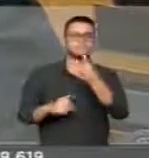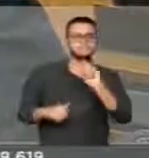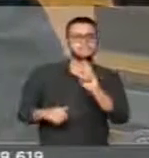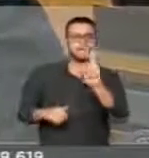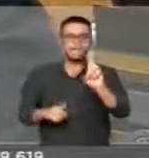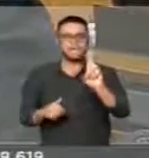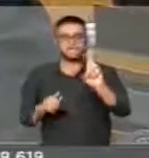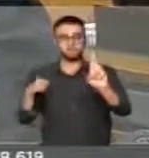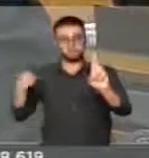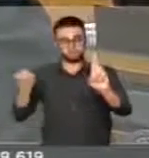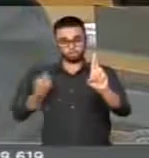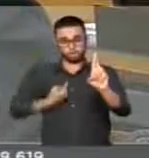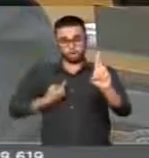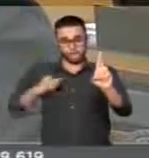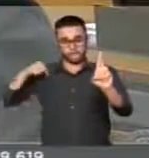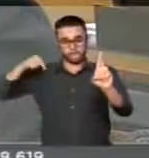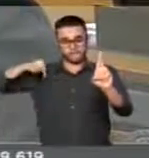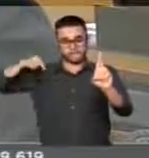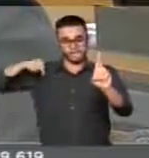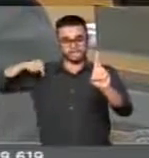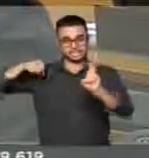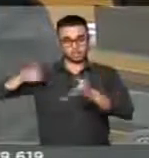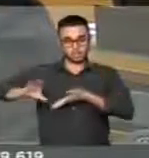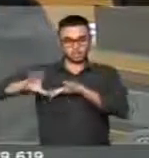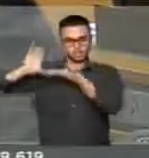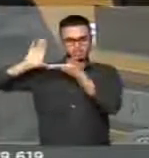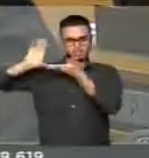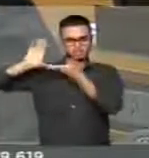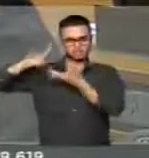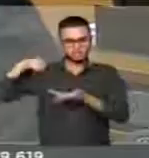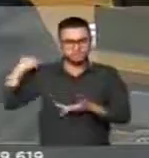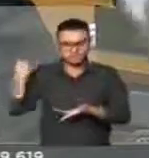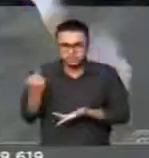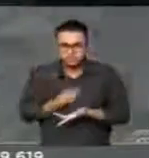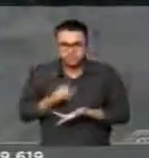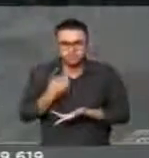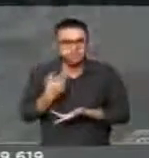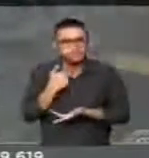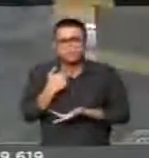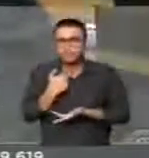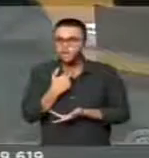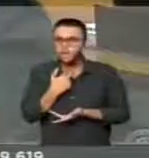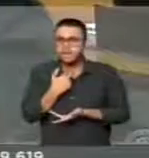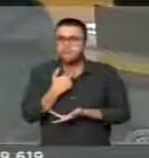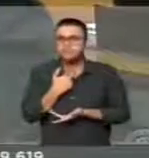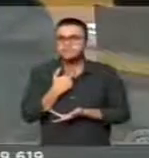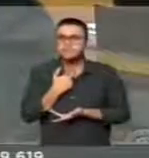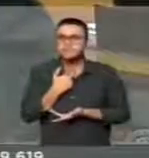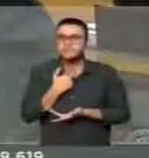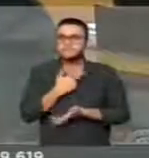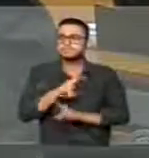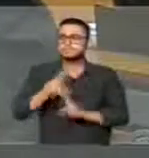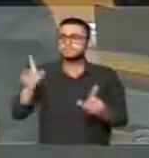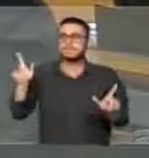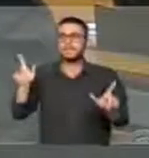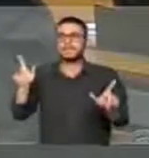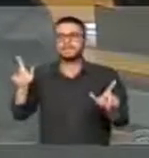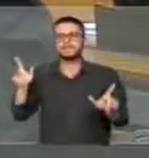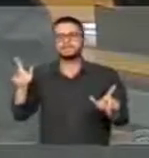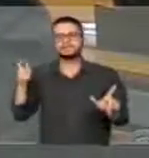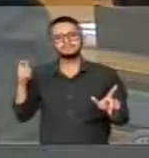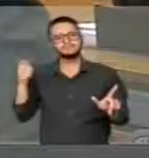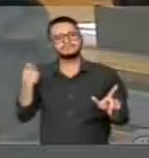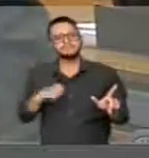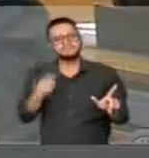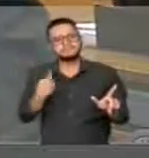E nós, aqui nesse conselho, nós não podemos ter outra atitude senão reconhecer